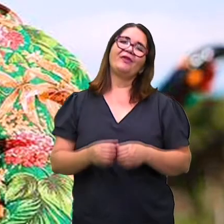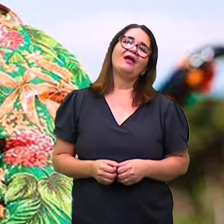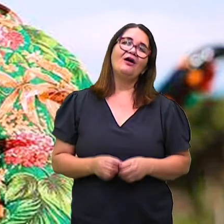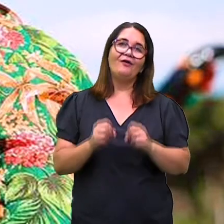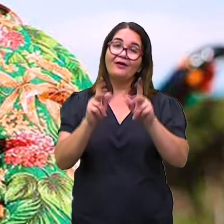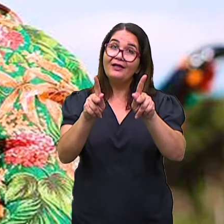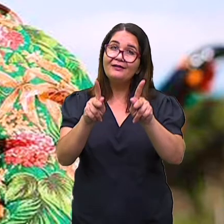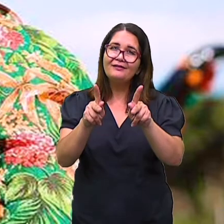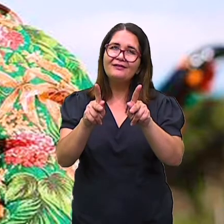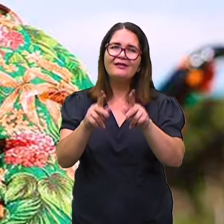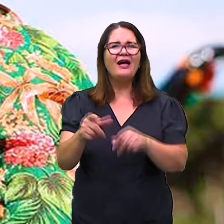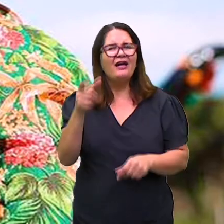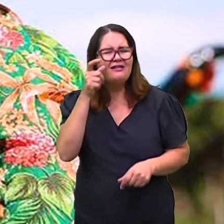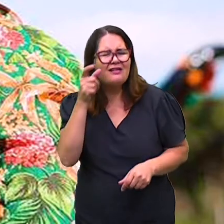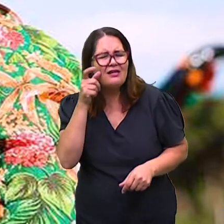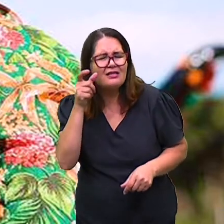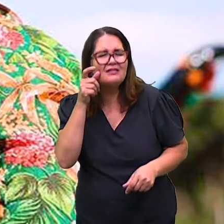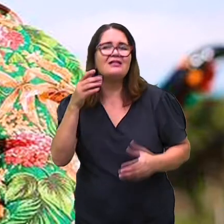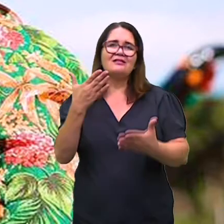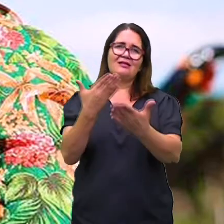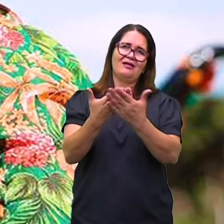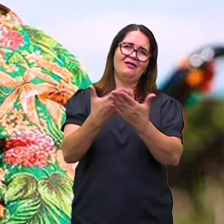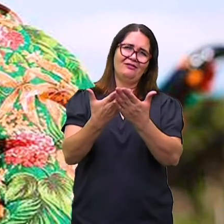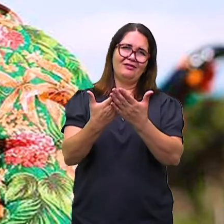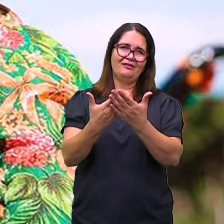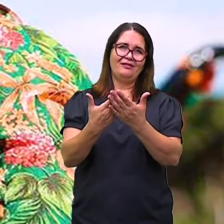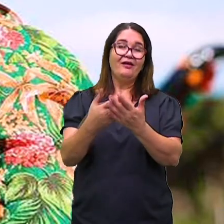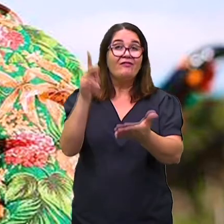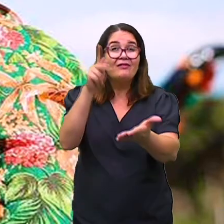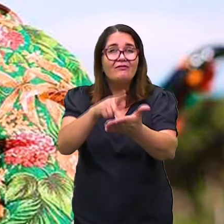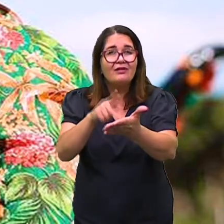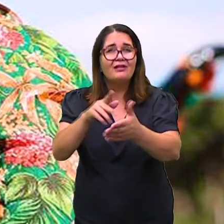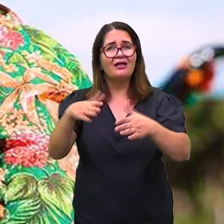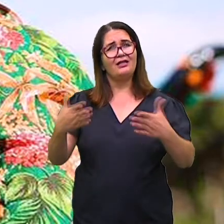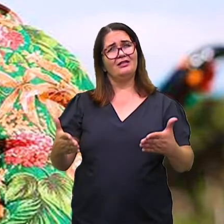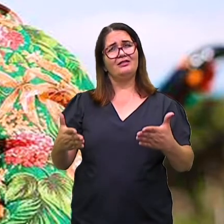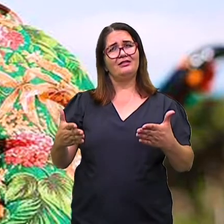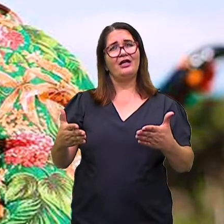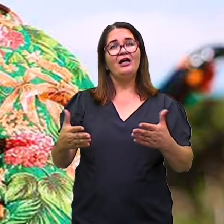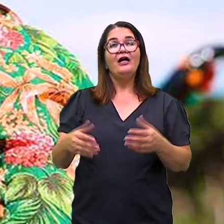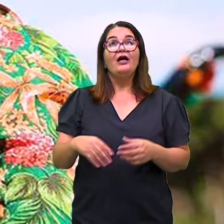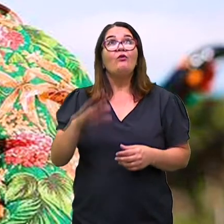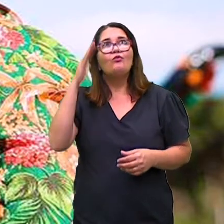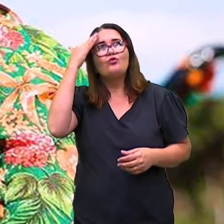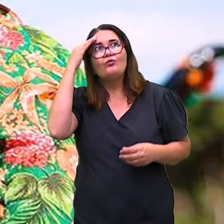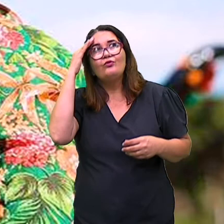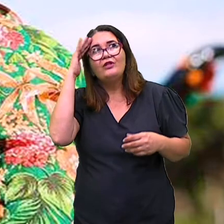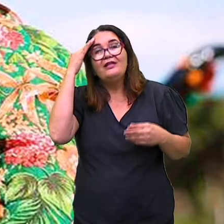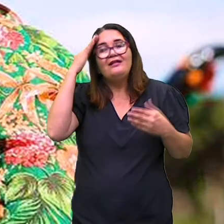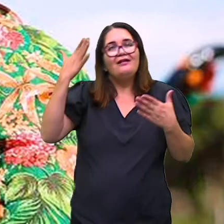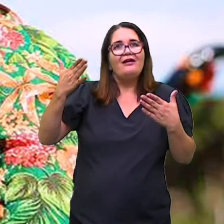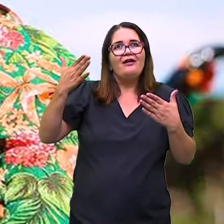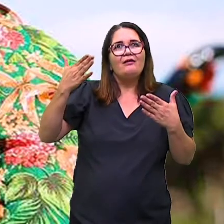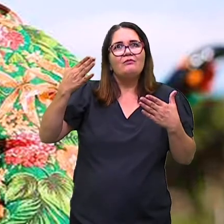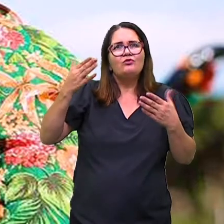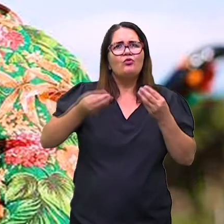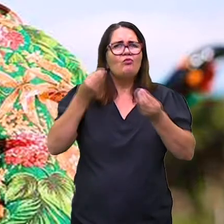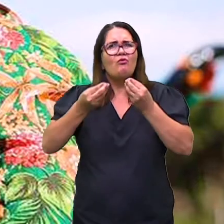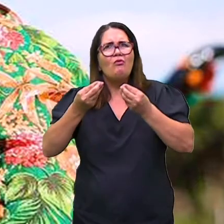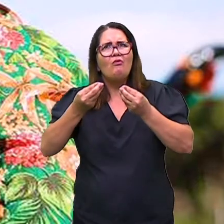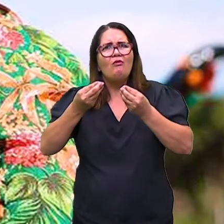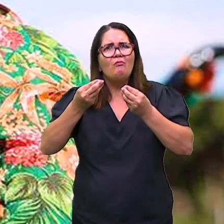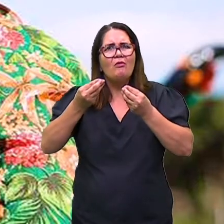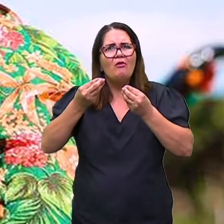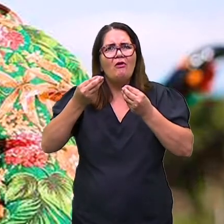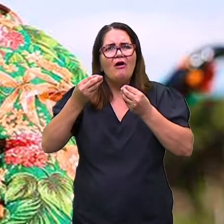Estudantes, interessantíssima a nossa aula. Saber que o que aconteceu há séculos atrás na Europa,